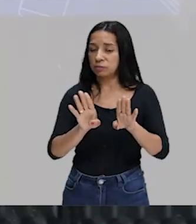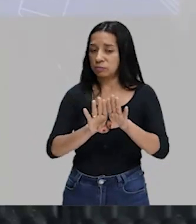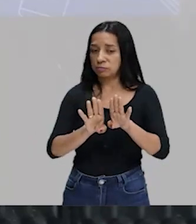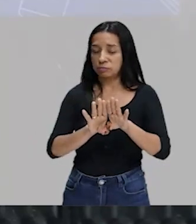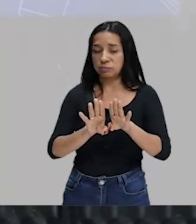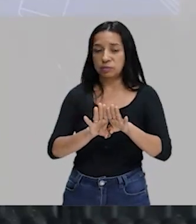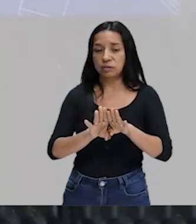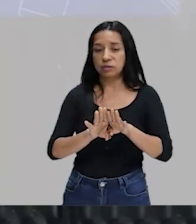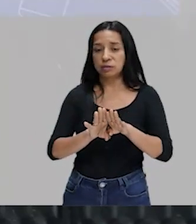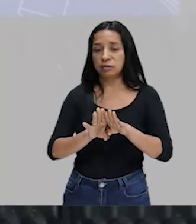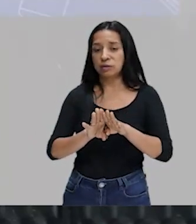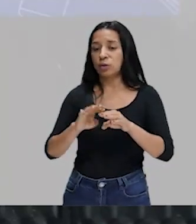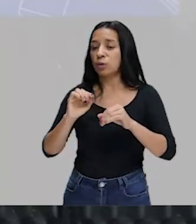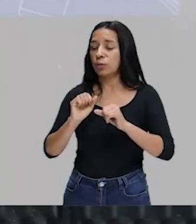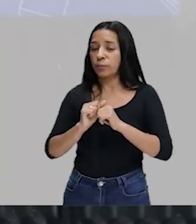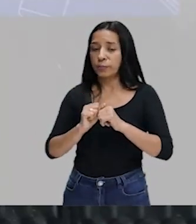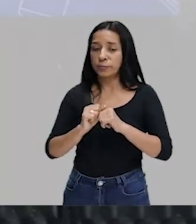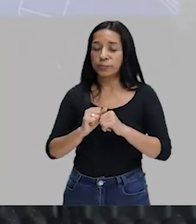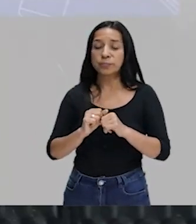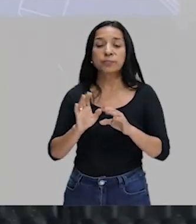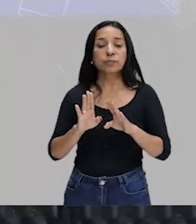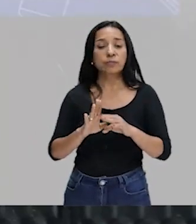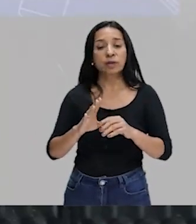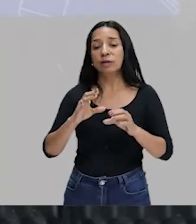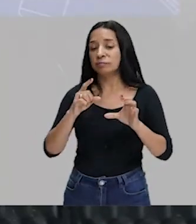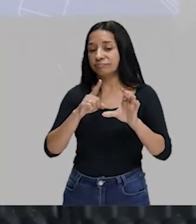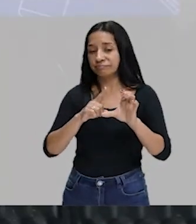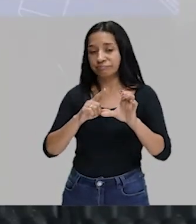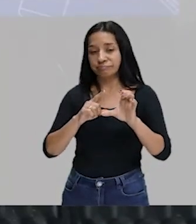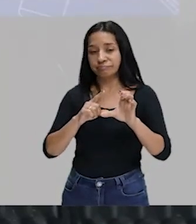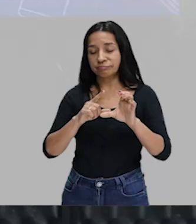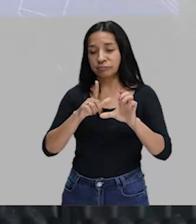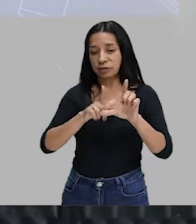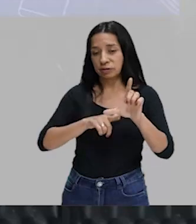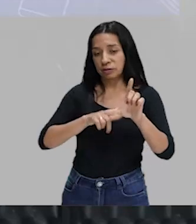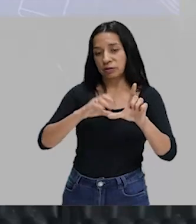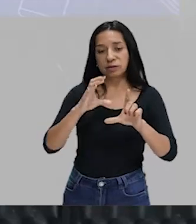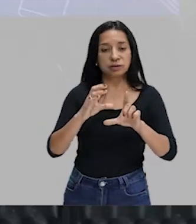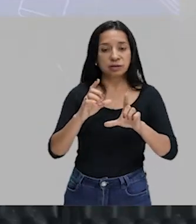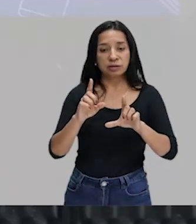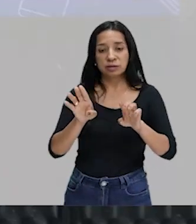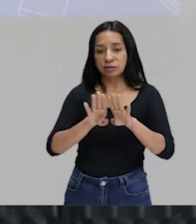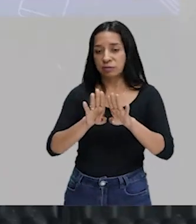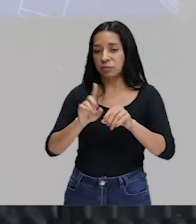é através de hidrogênio, tá ok? Polônio também, então esses elementos aí